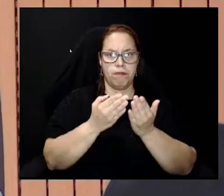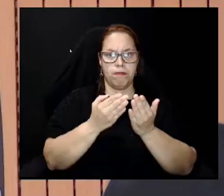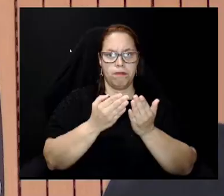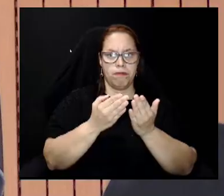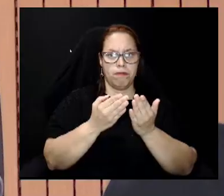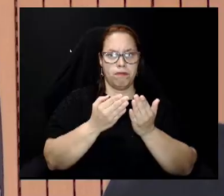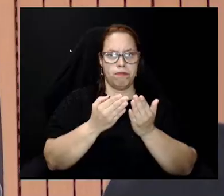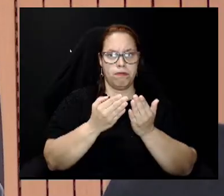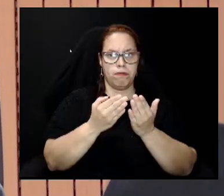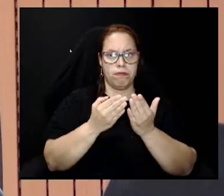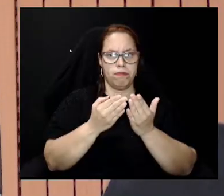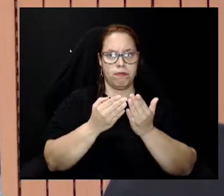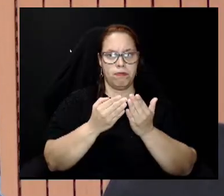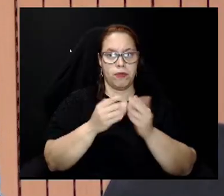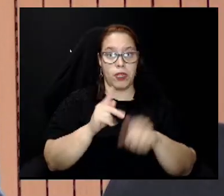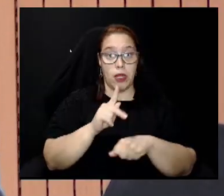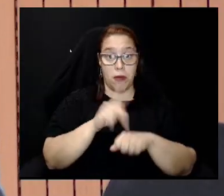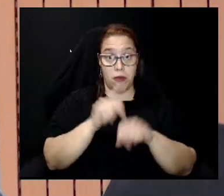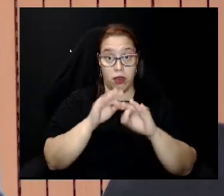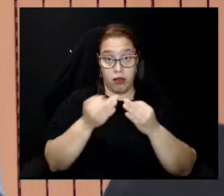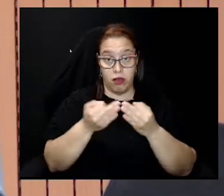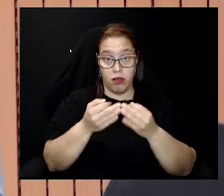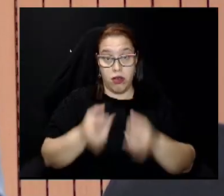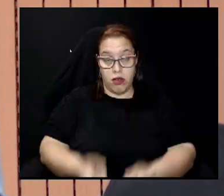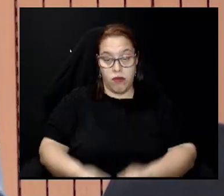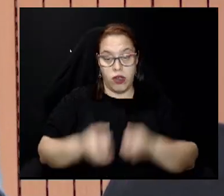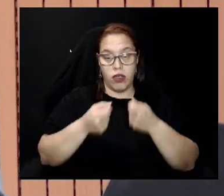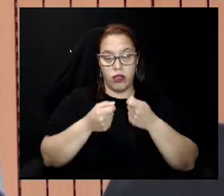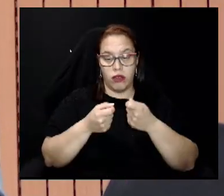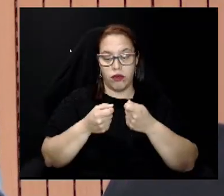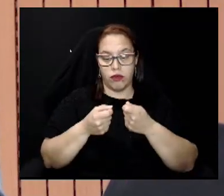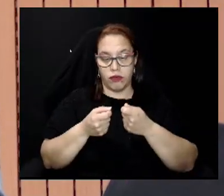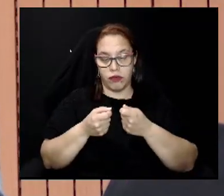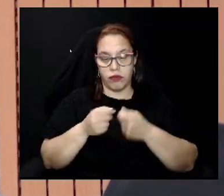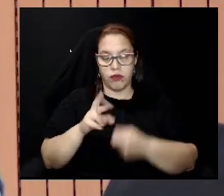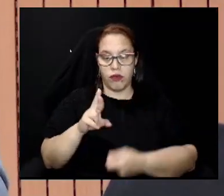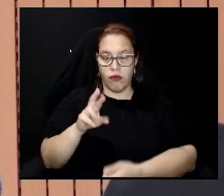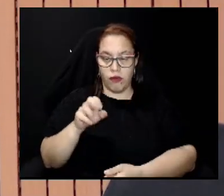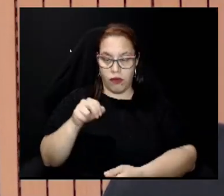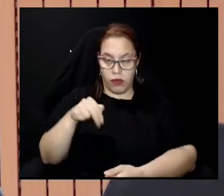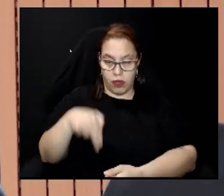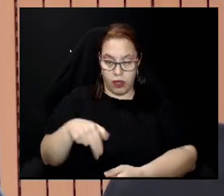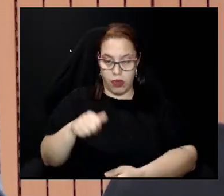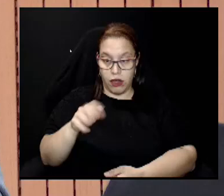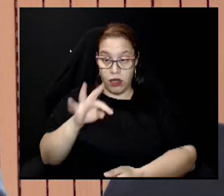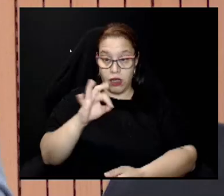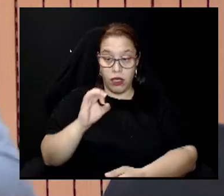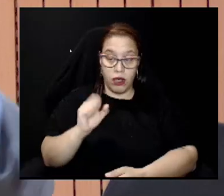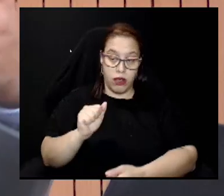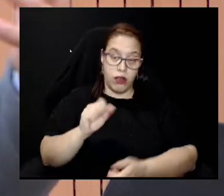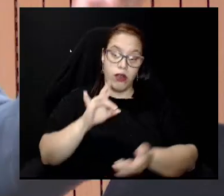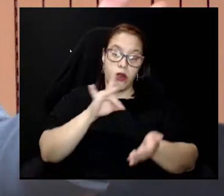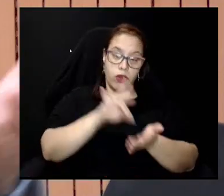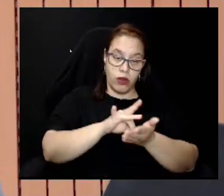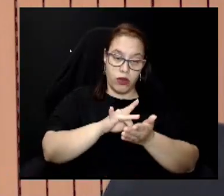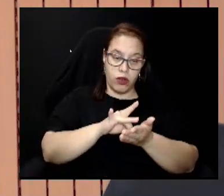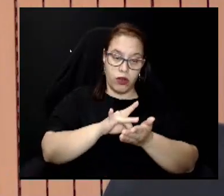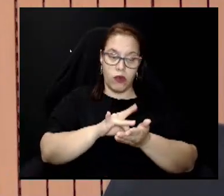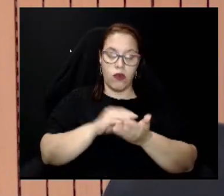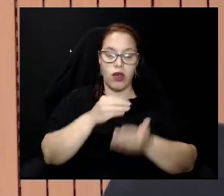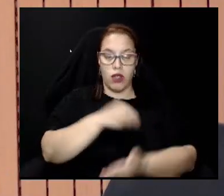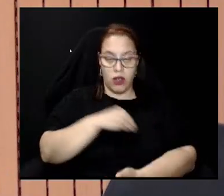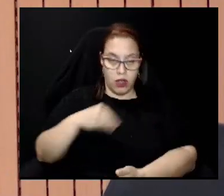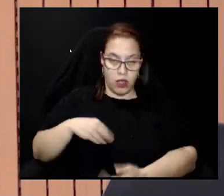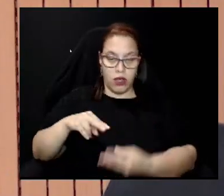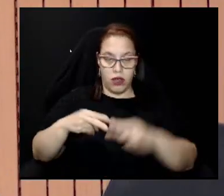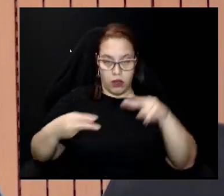de predisposição familiar para câncer. E daí, Renata, o ideal é fazer o exame genético, que o Dr. Torres bem